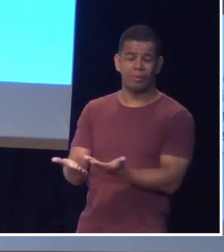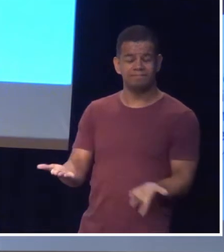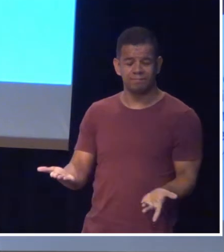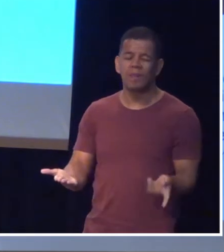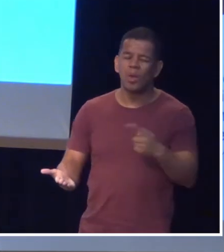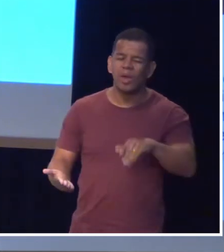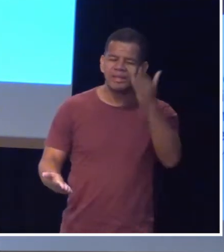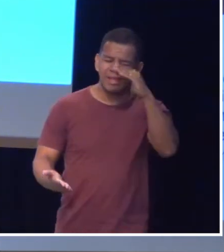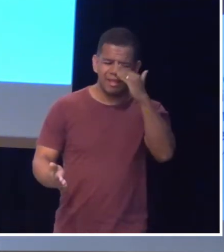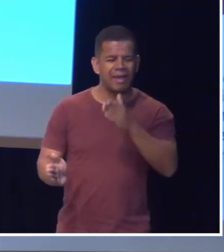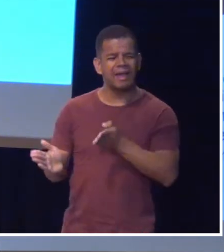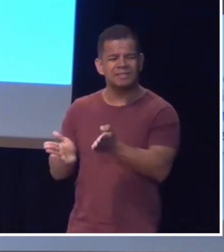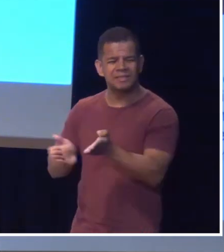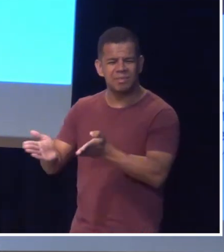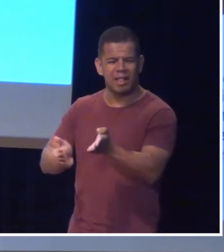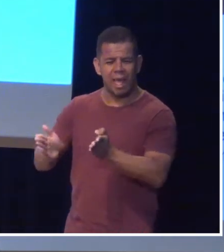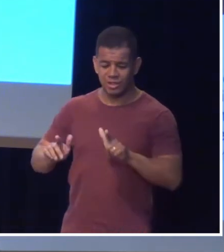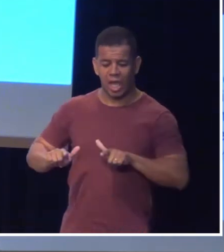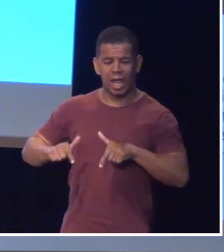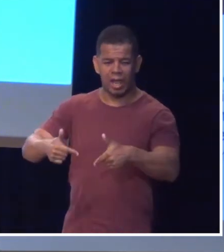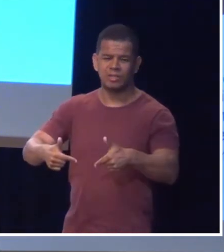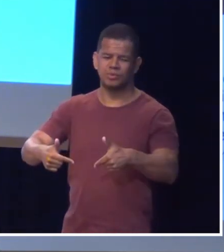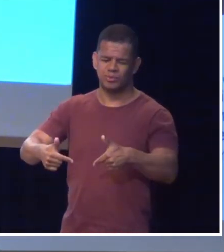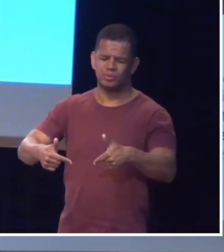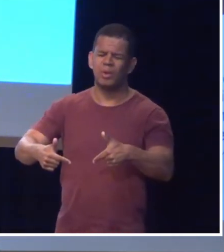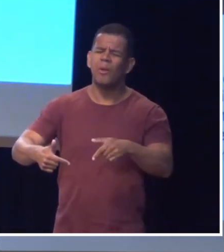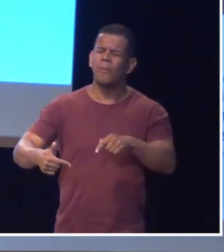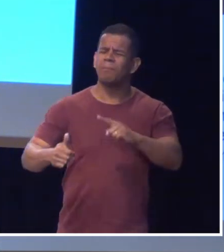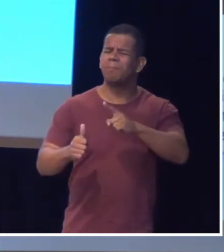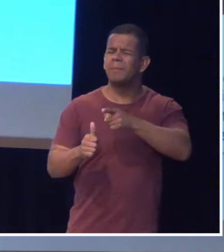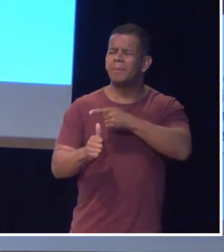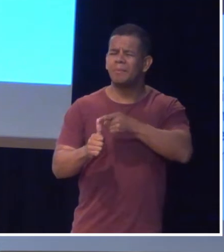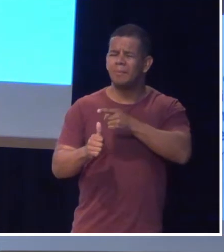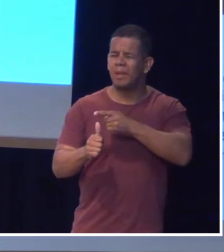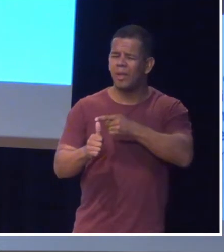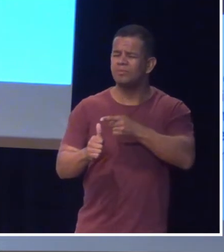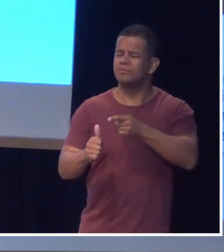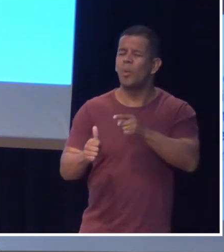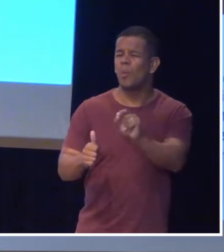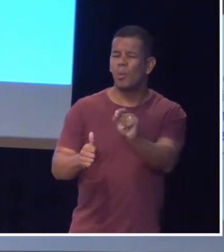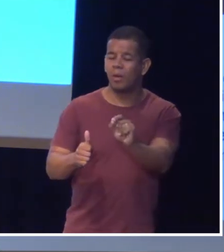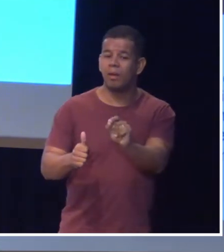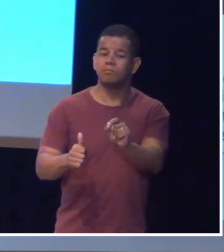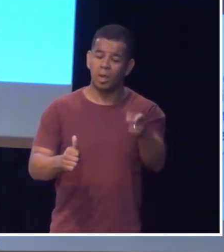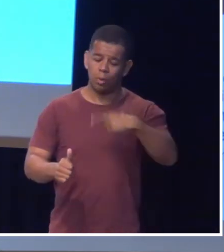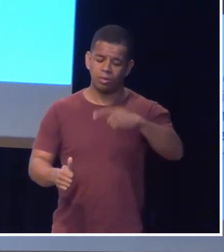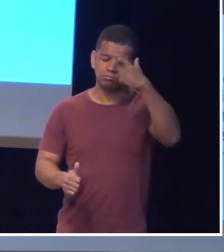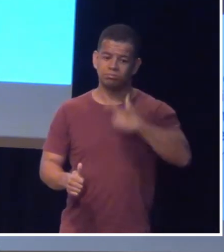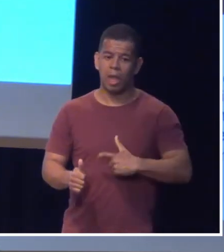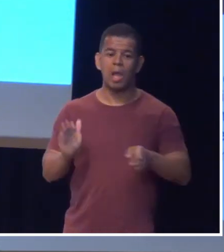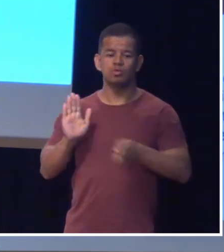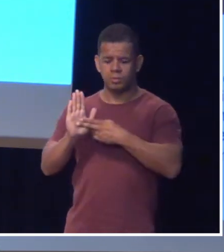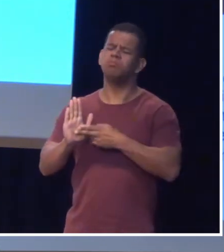acessibilidade atitudinal, o primeiro passo é dizer uma coisa que a gente sempre esconde e que a gente nunca fala. Somos preconceituosos,